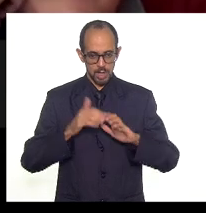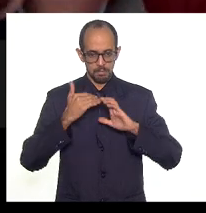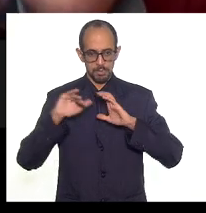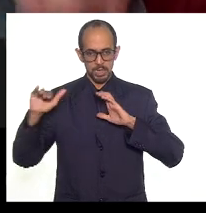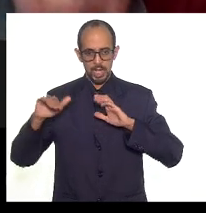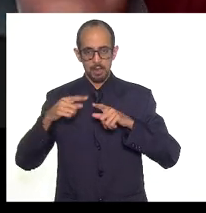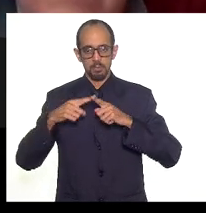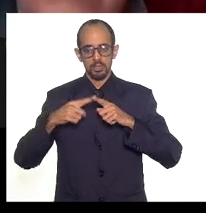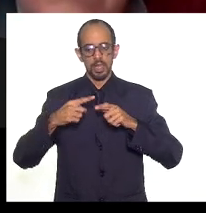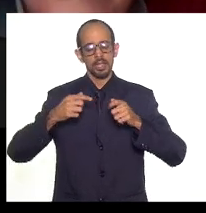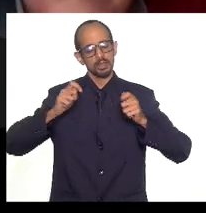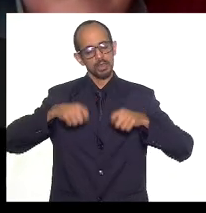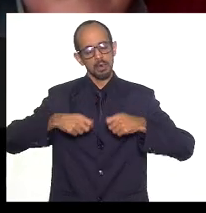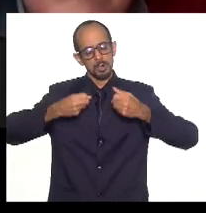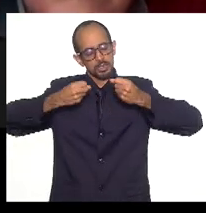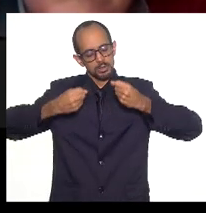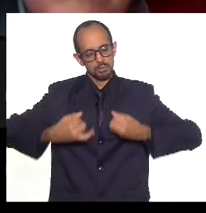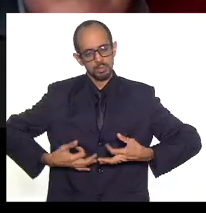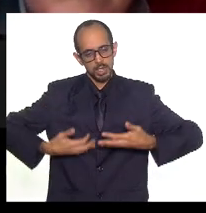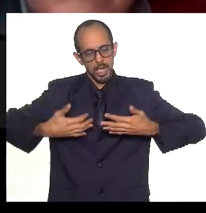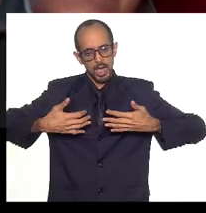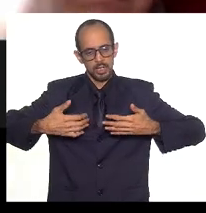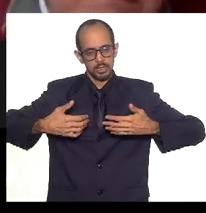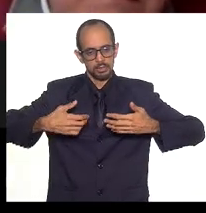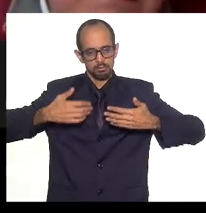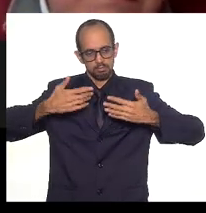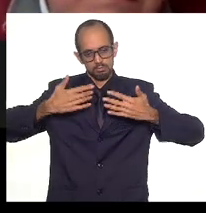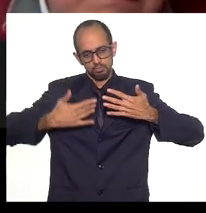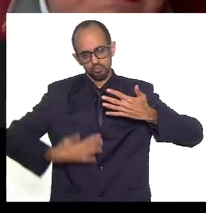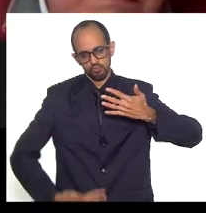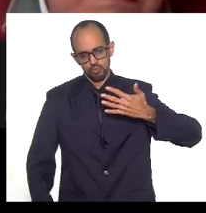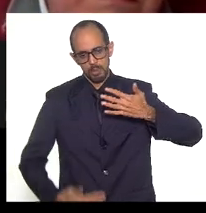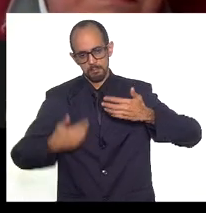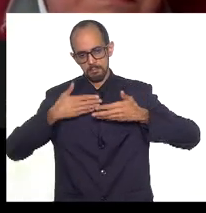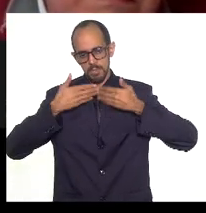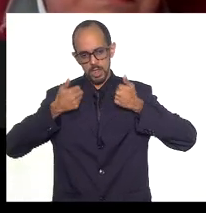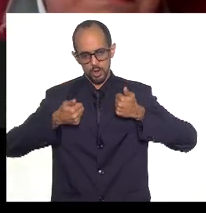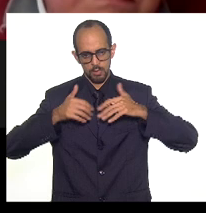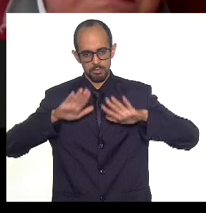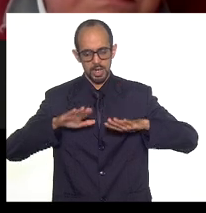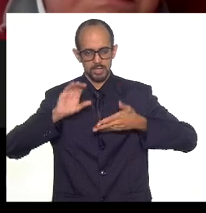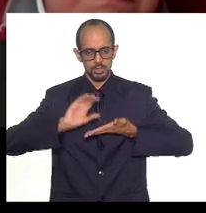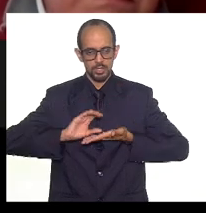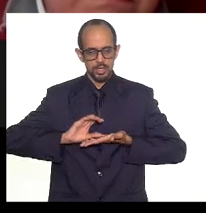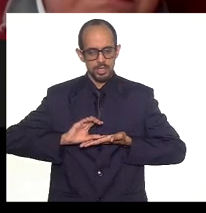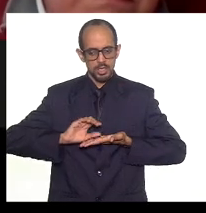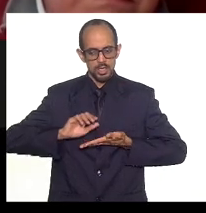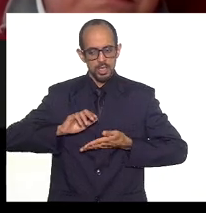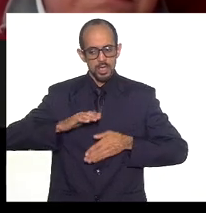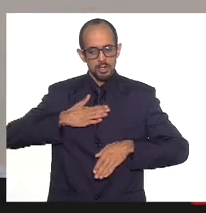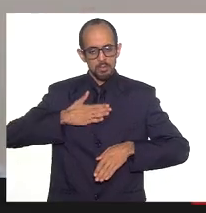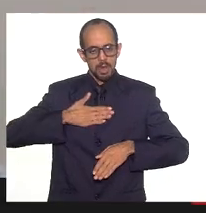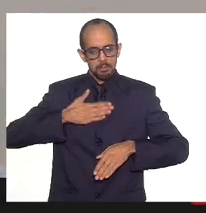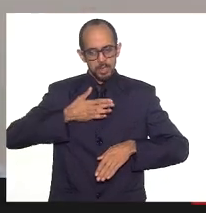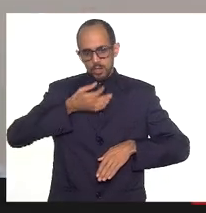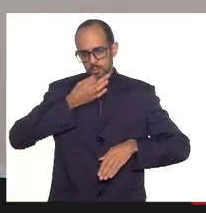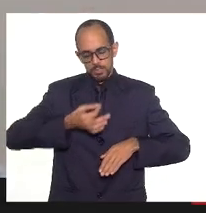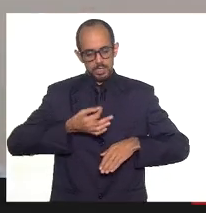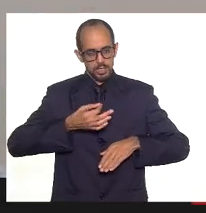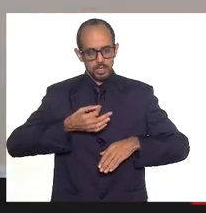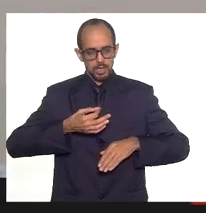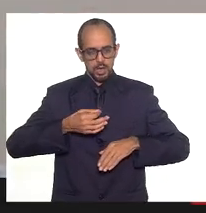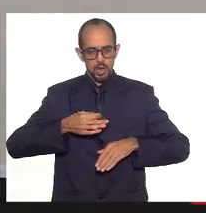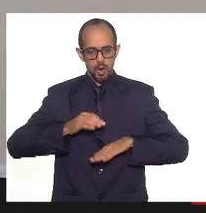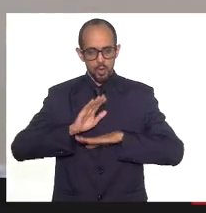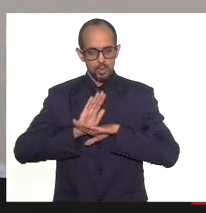detalhar melhor, claro. Tá bem? Mas eu acho que com certeza incentivo fiscal não é o problema do setor petróleo, pela margem de